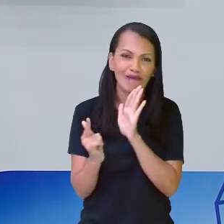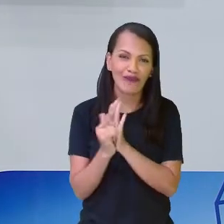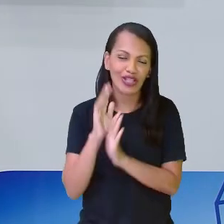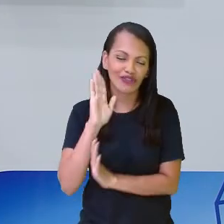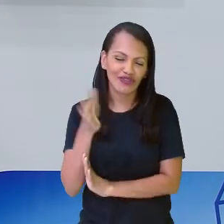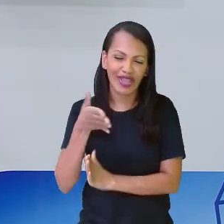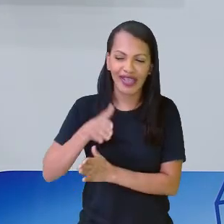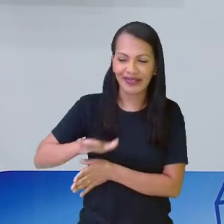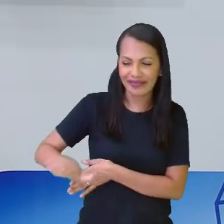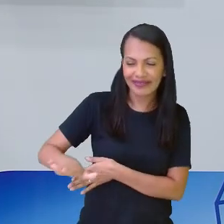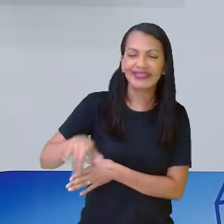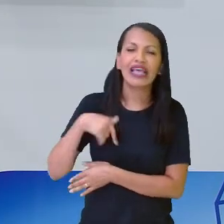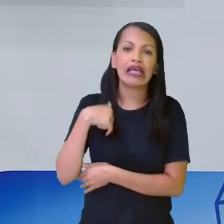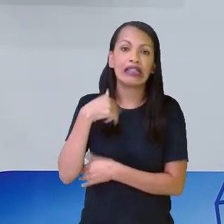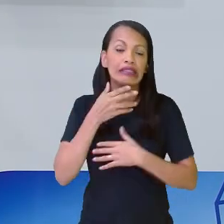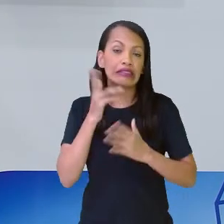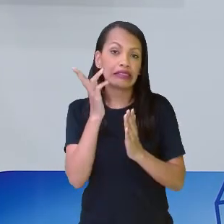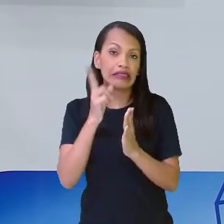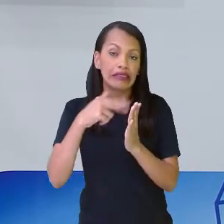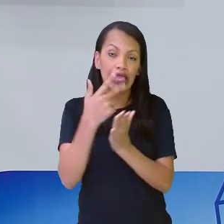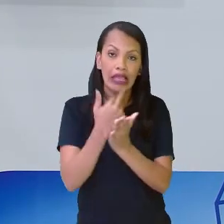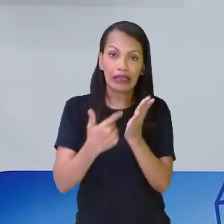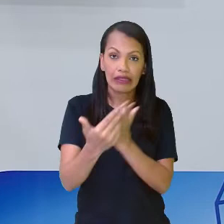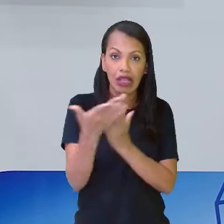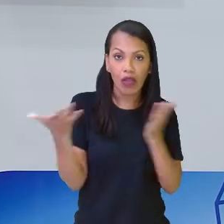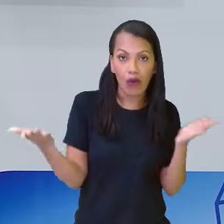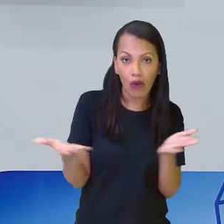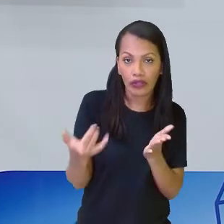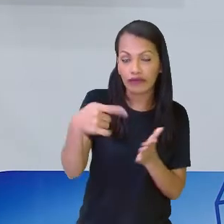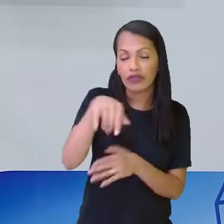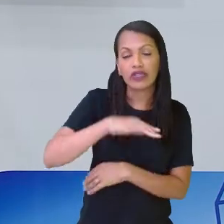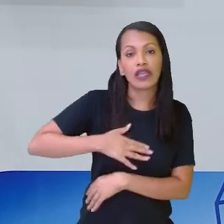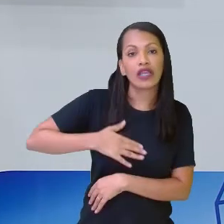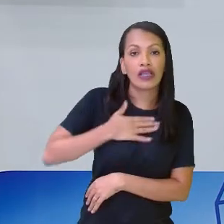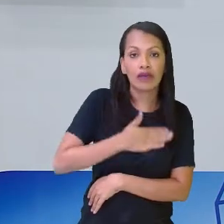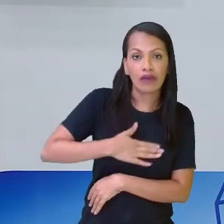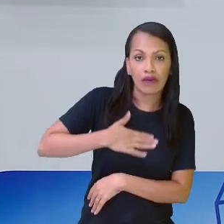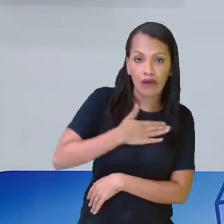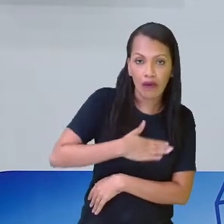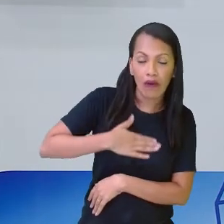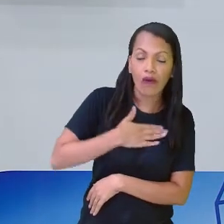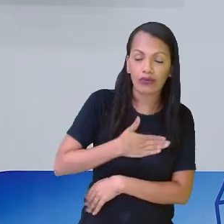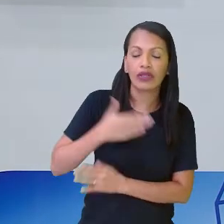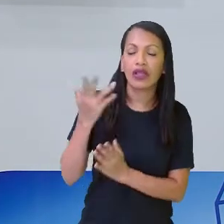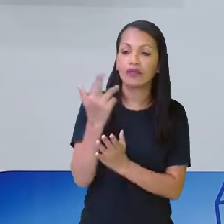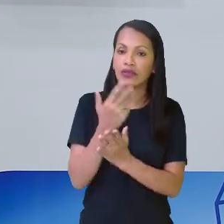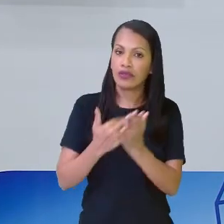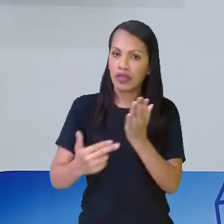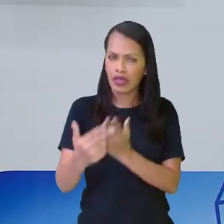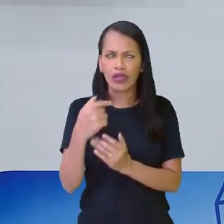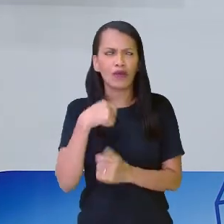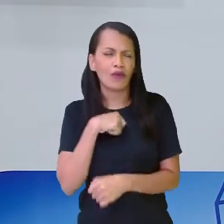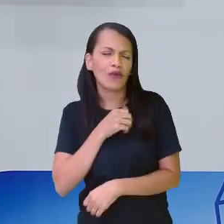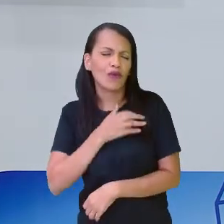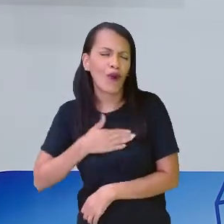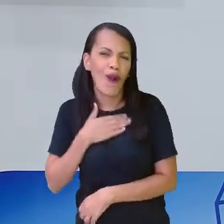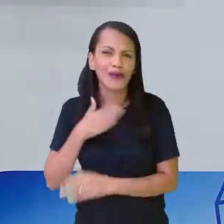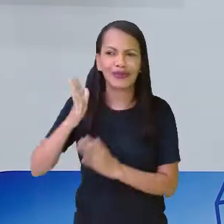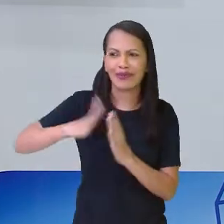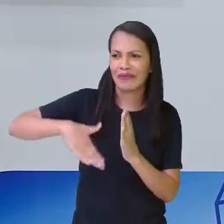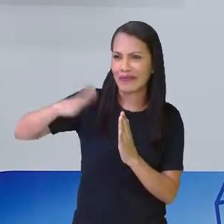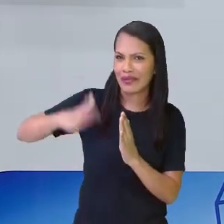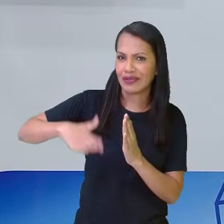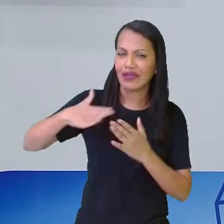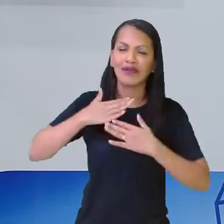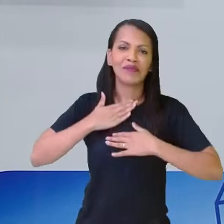separando que a gente vai desenhar hoje por aqui também. Não sei se vocês gostam de desenhar. Eu, vez ou outra, gosto de fazer os desenhos, pintar, dar